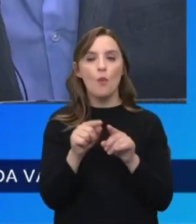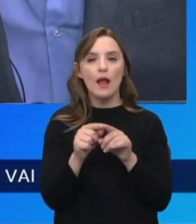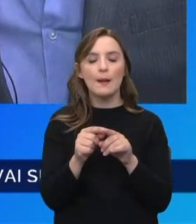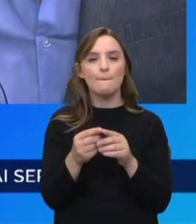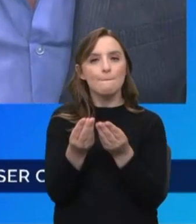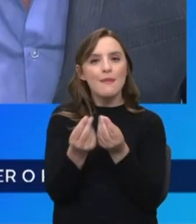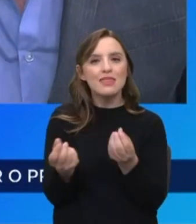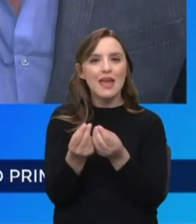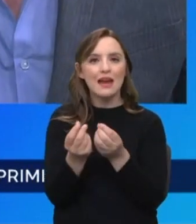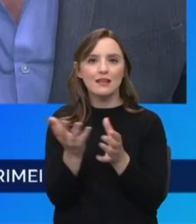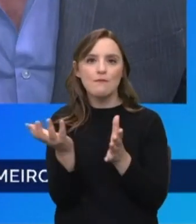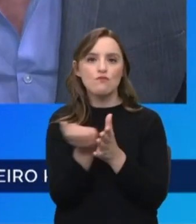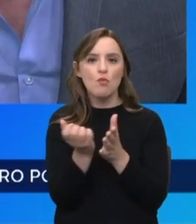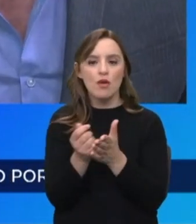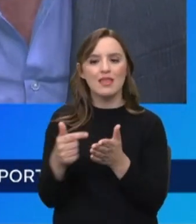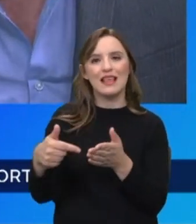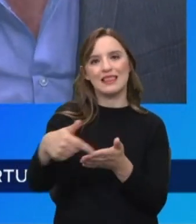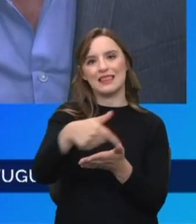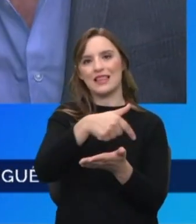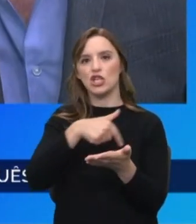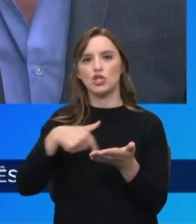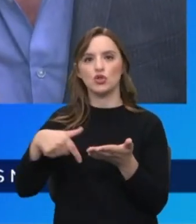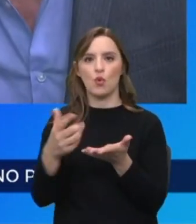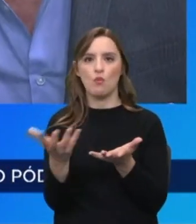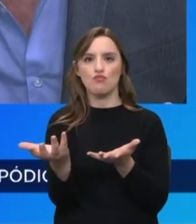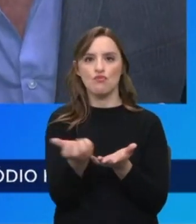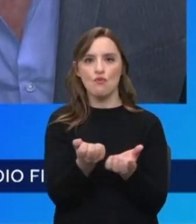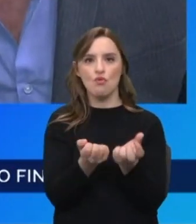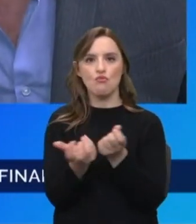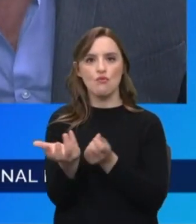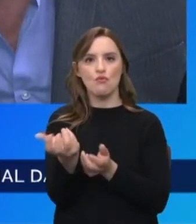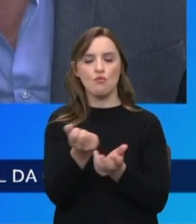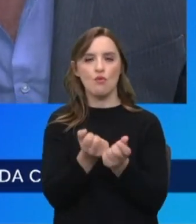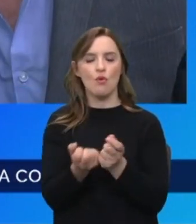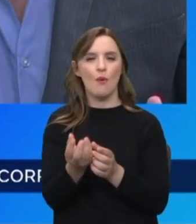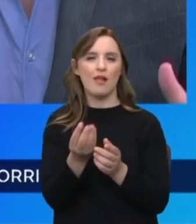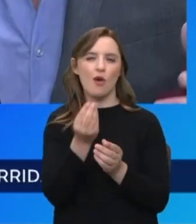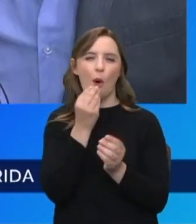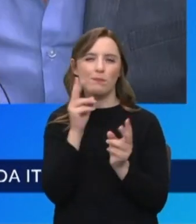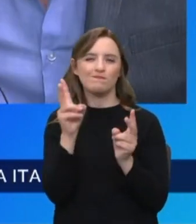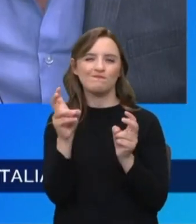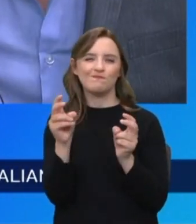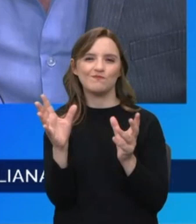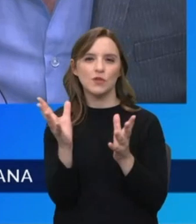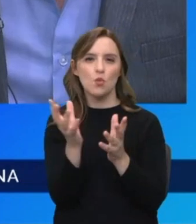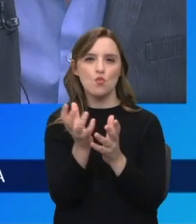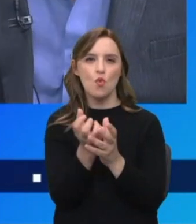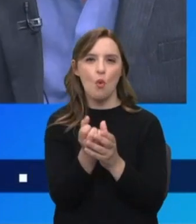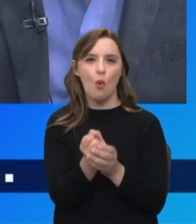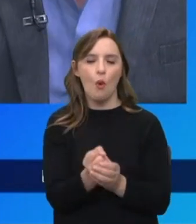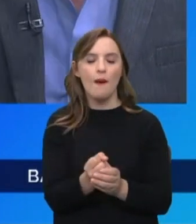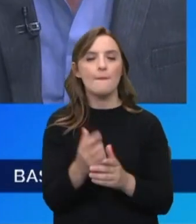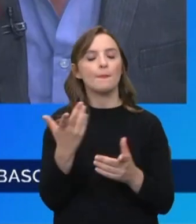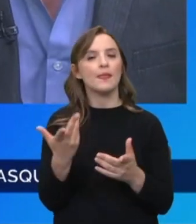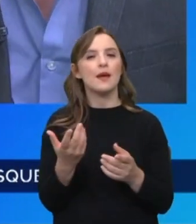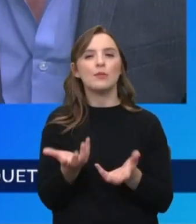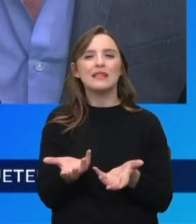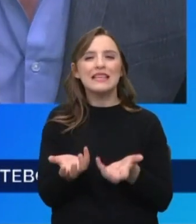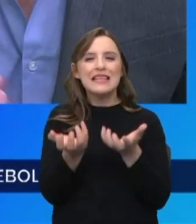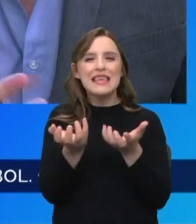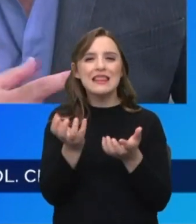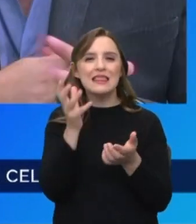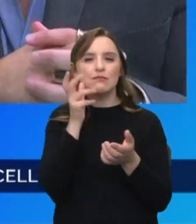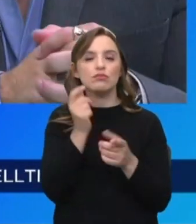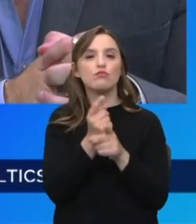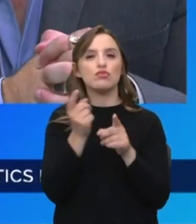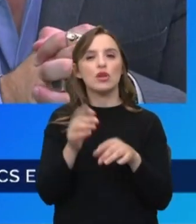de acreção, tem um disco de matéria que vai comer, tal como mostra esta representação artística, que é muito quente porque há muita matéria ali a girar à volta e